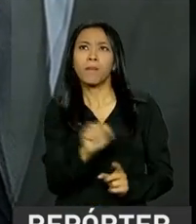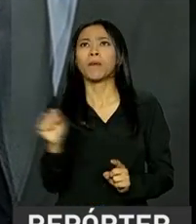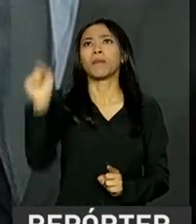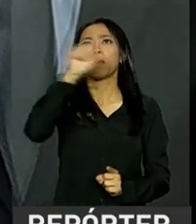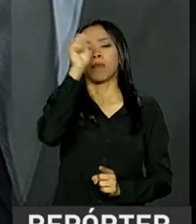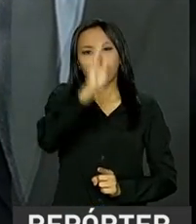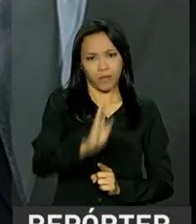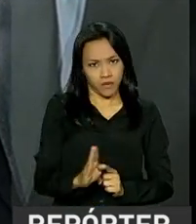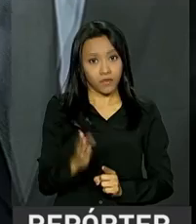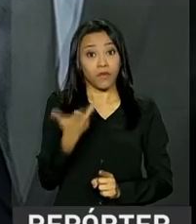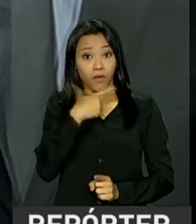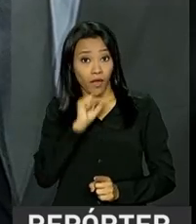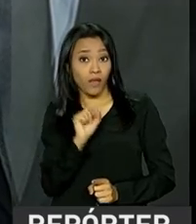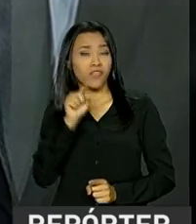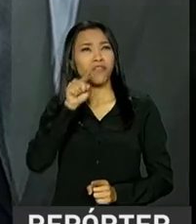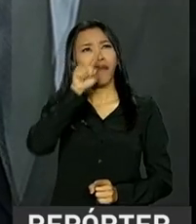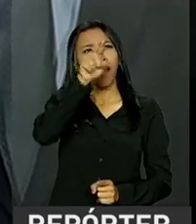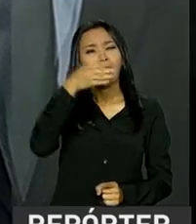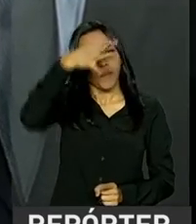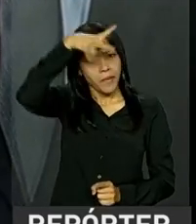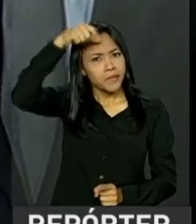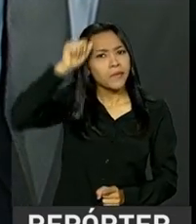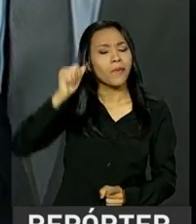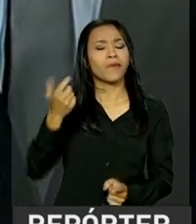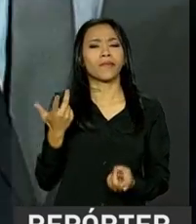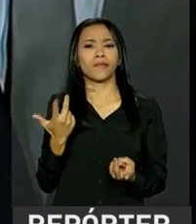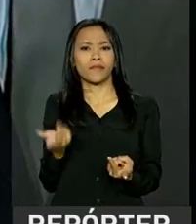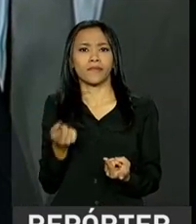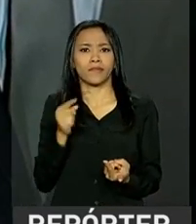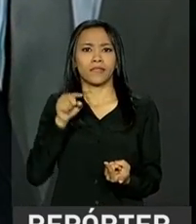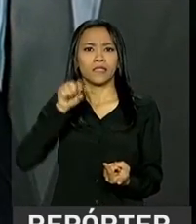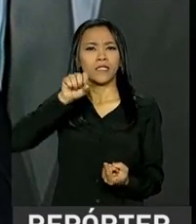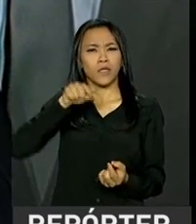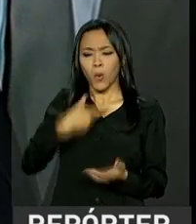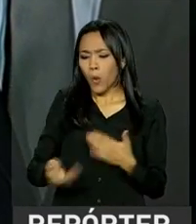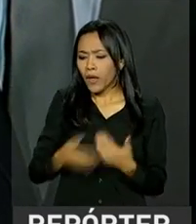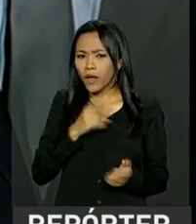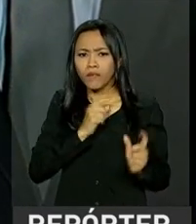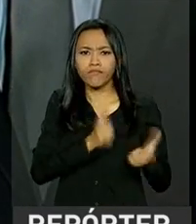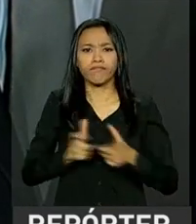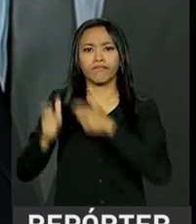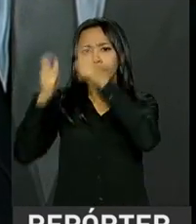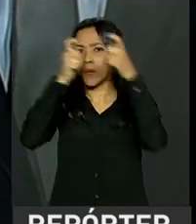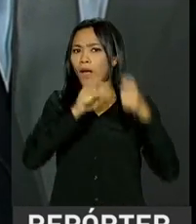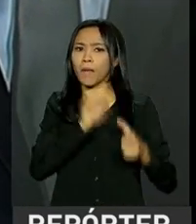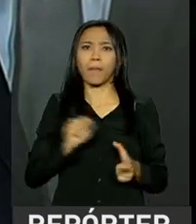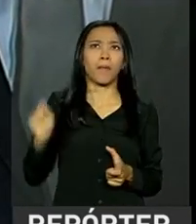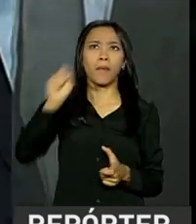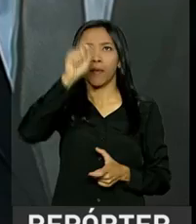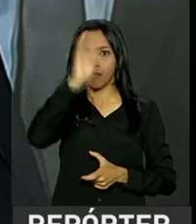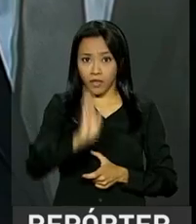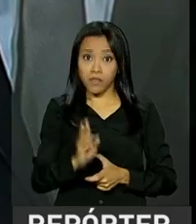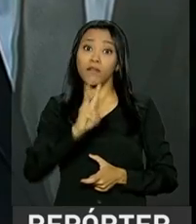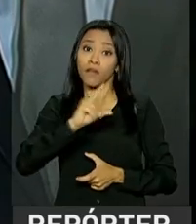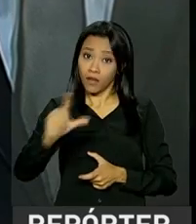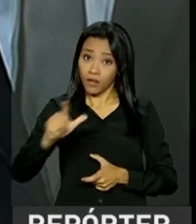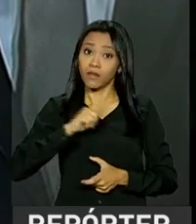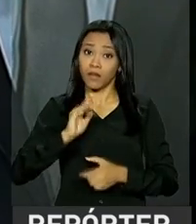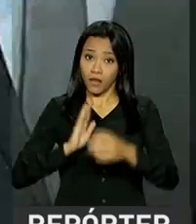do nosso país ou seja quem estiver lá no Amazonas ou outro canto do nosso país poderá ter acesso a banda